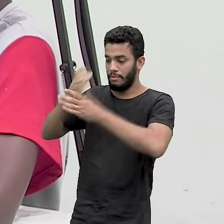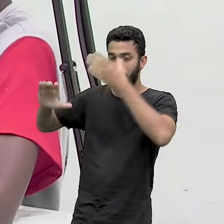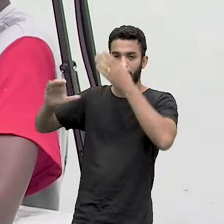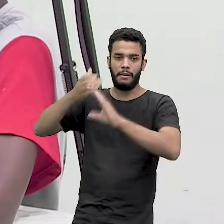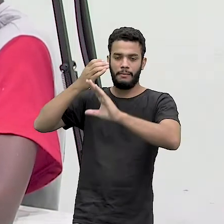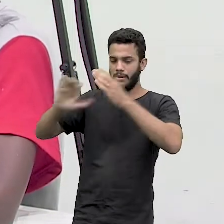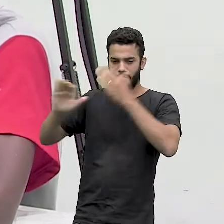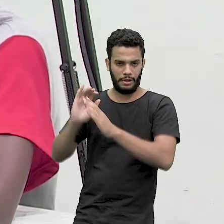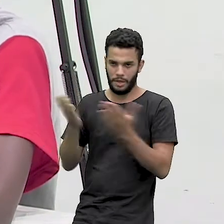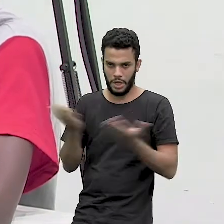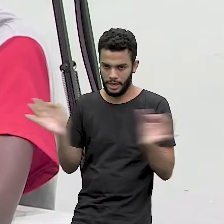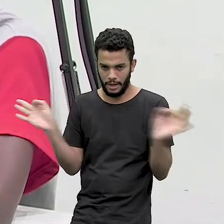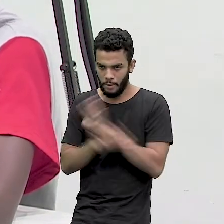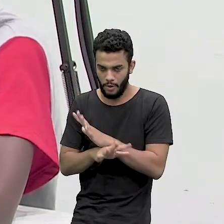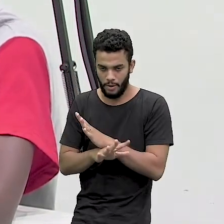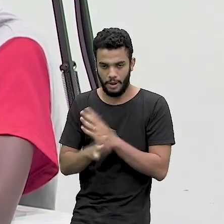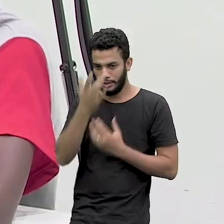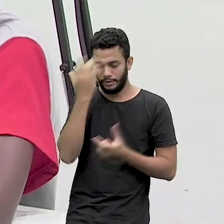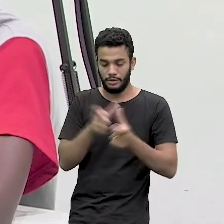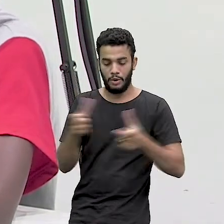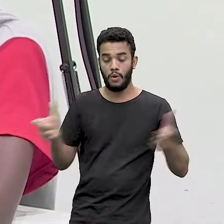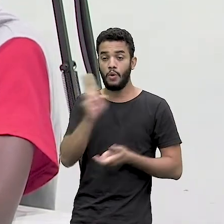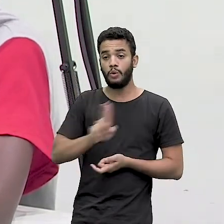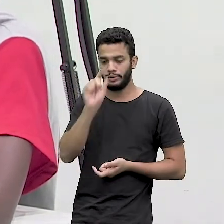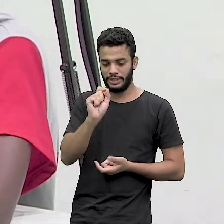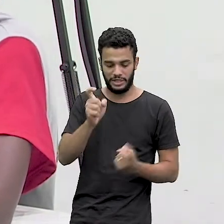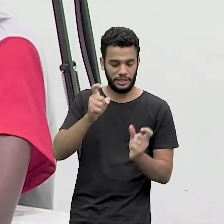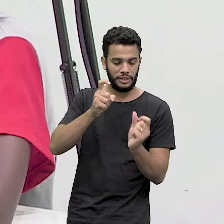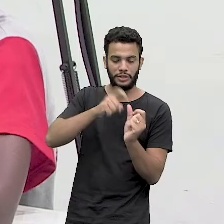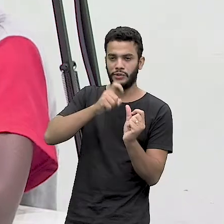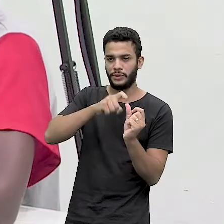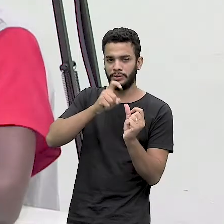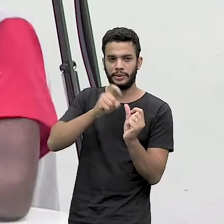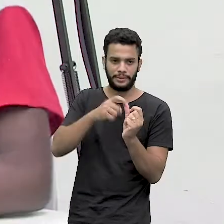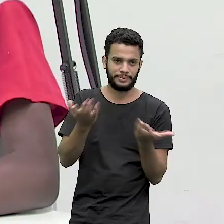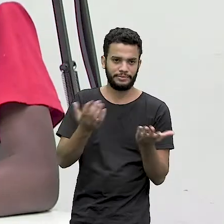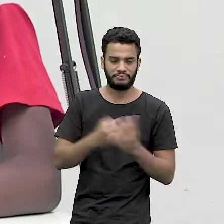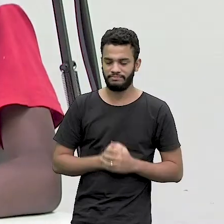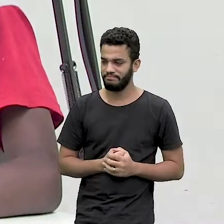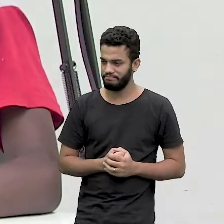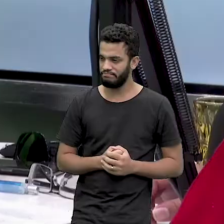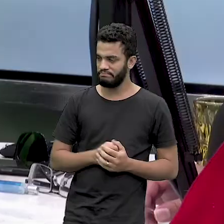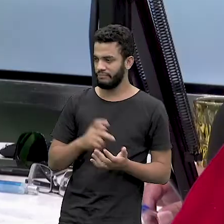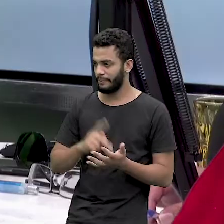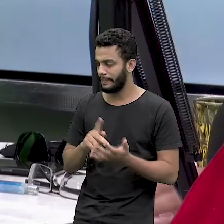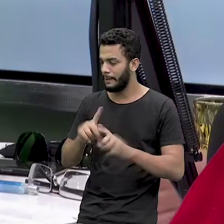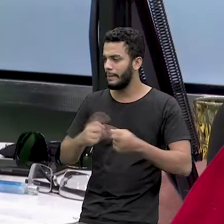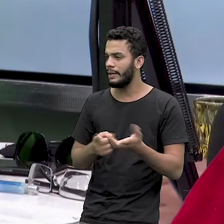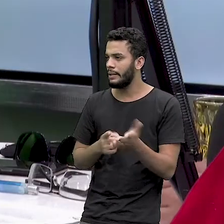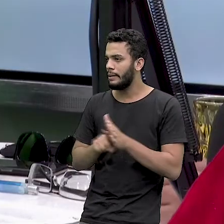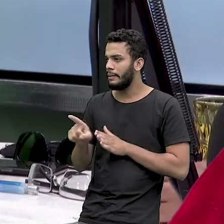E qual o papel do consumo na formação da identidade dos jovens na sociedade atual? Bom, é aquilo